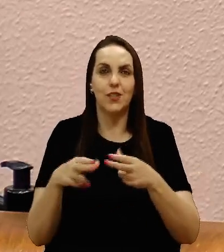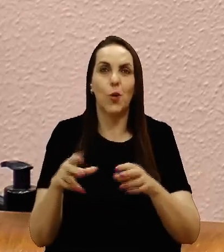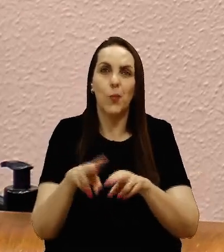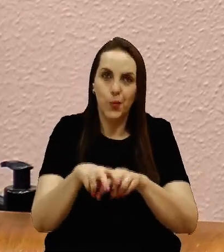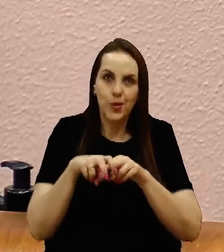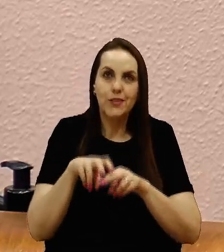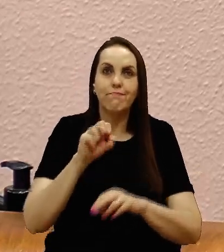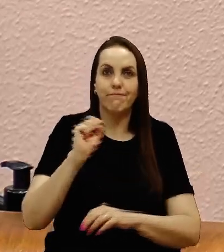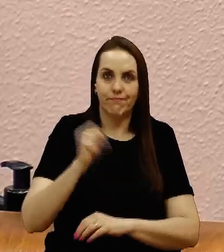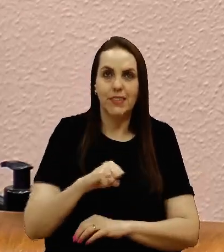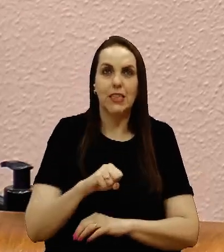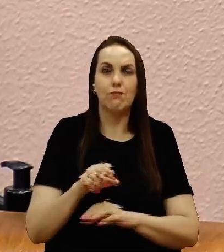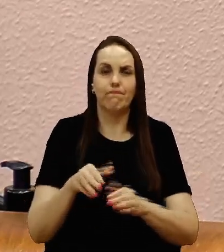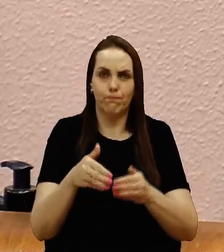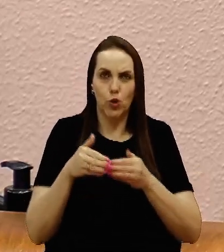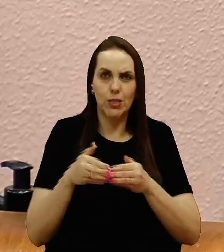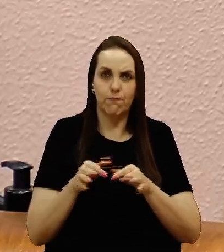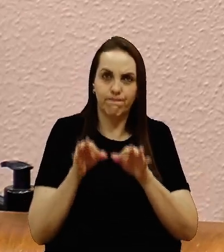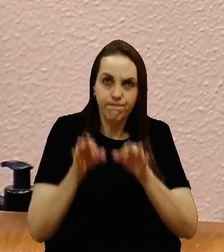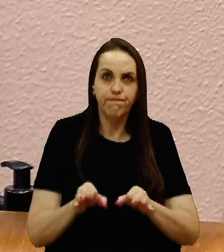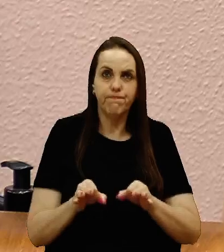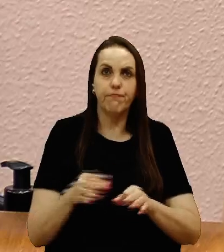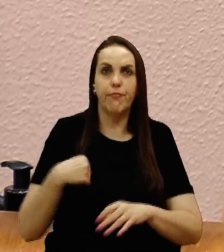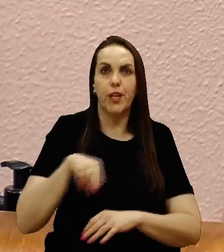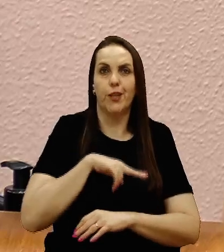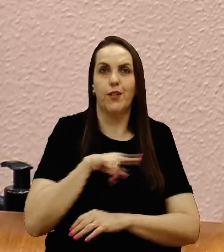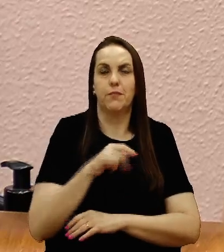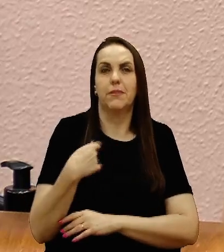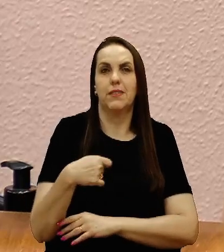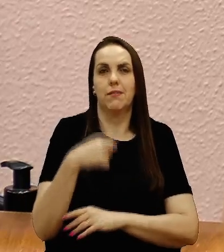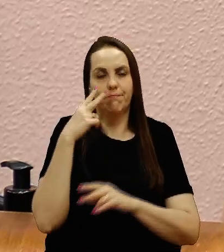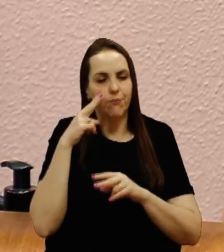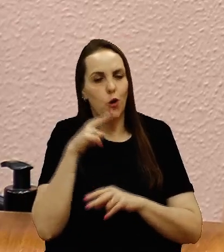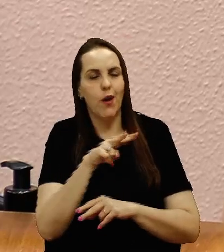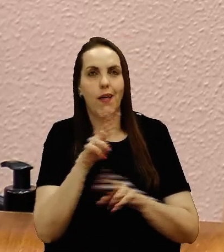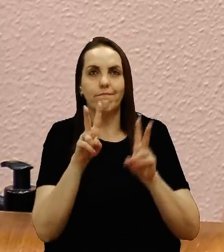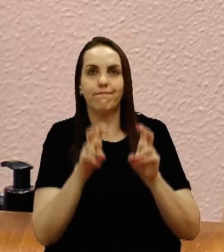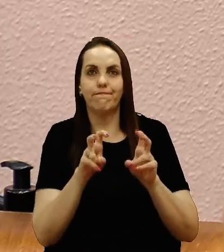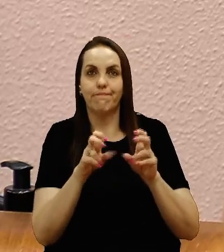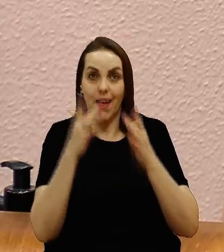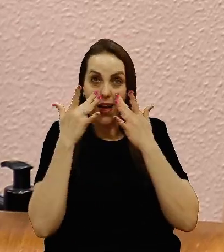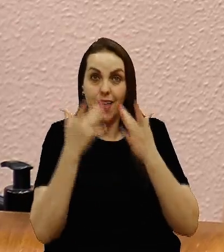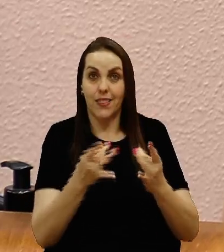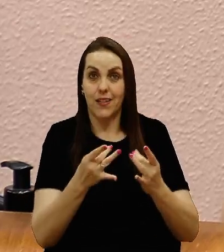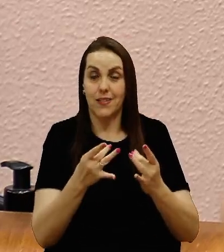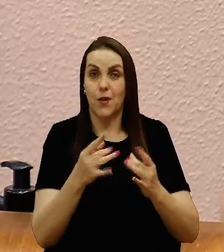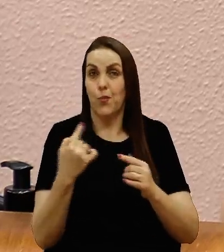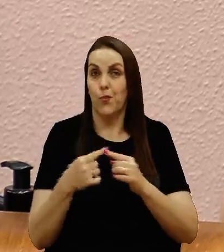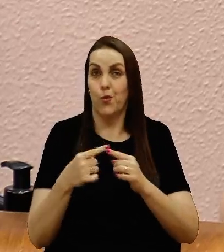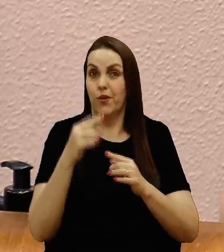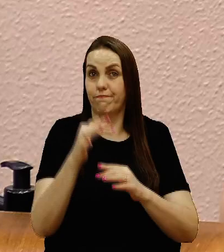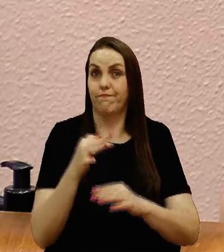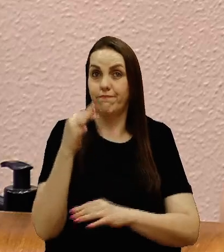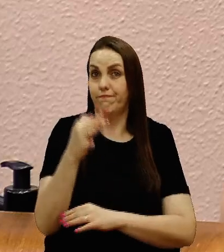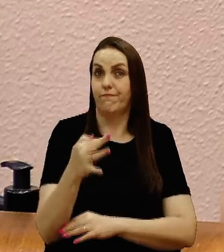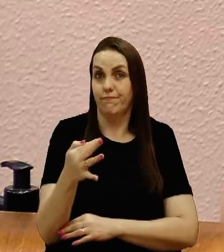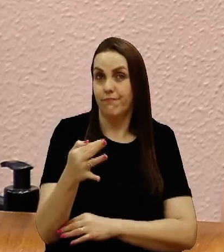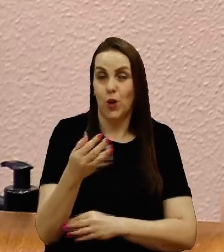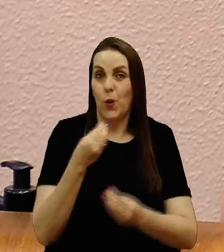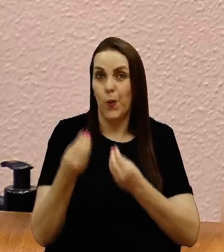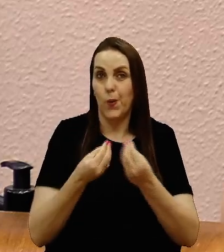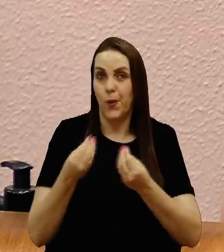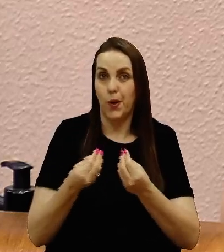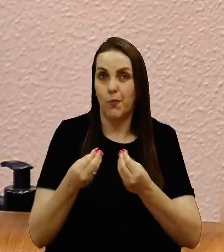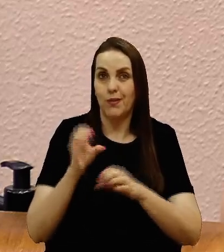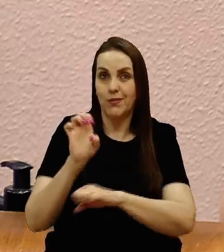justíssima moção, e nós precisamos olhar para esse tema com bastante atenção, porque senão daqui a pouco da forma como está o estado do Rio Grande do Sul,